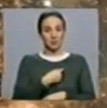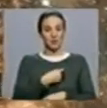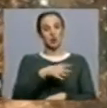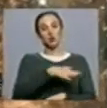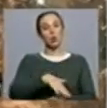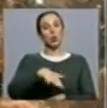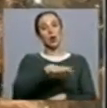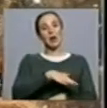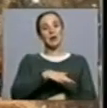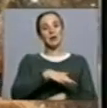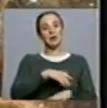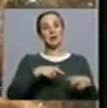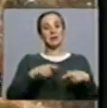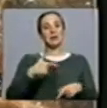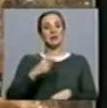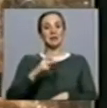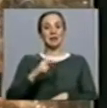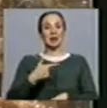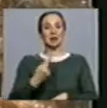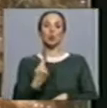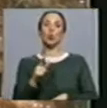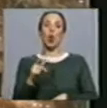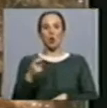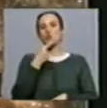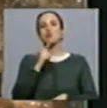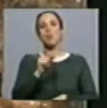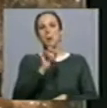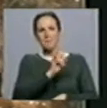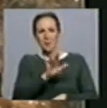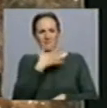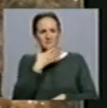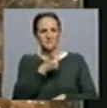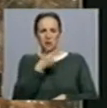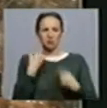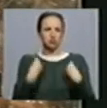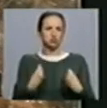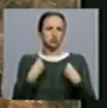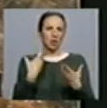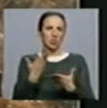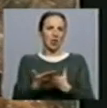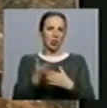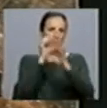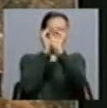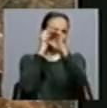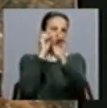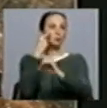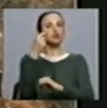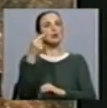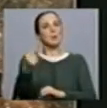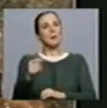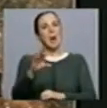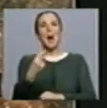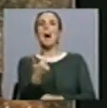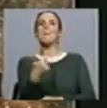na nebulosa da Tarântula. Olha só para esta imagem absolutamente notável que é-nos dado pelo telescópio espacial Hubble. E então os